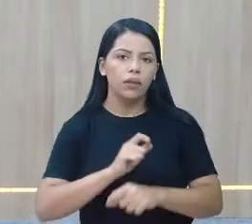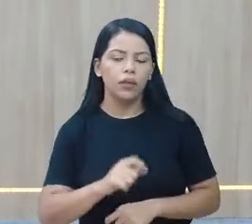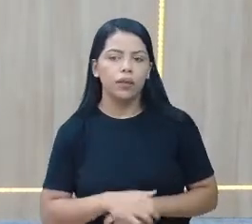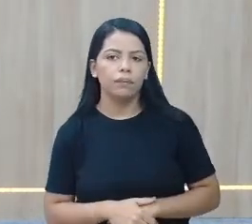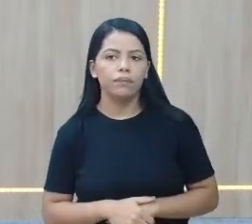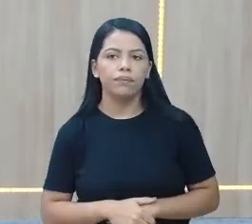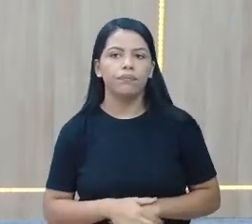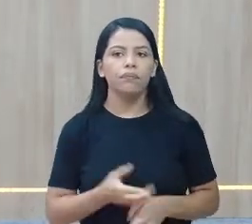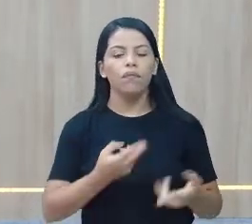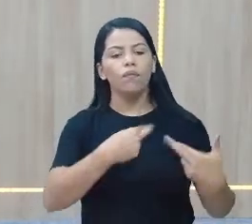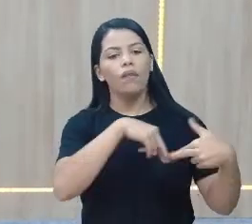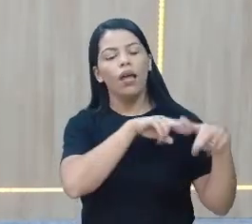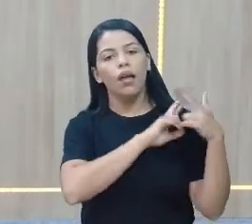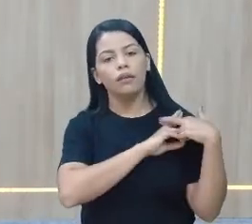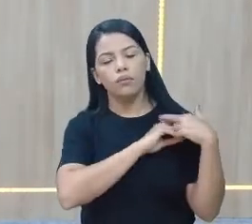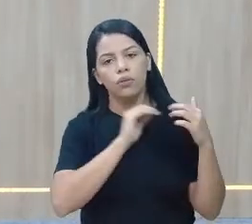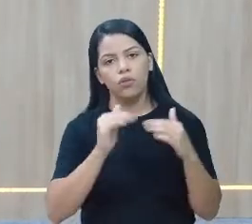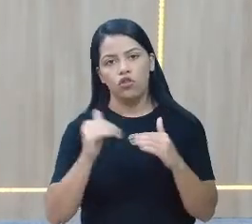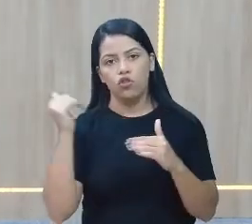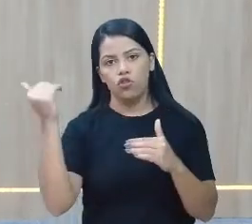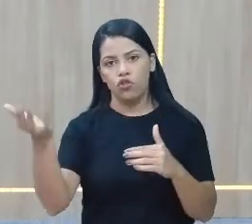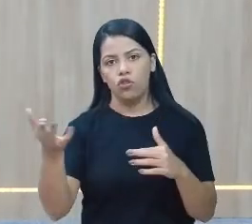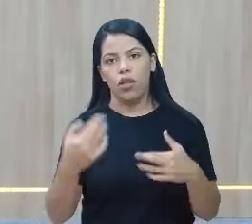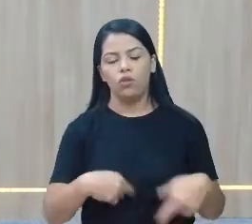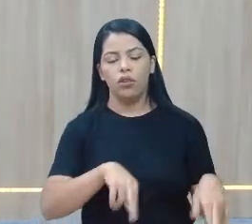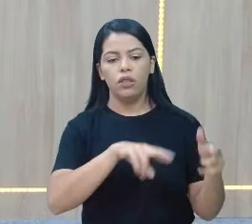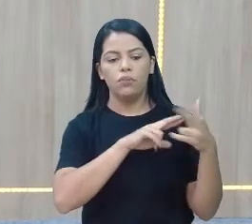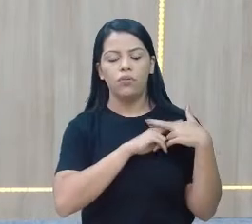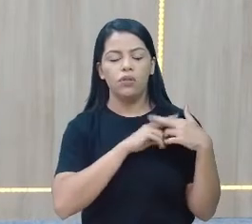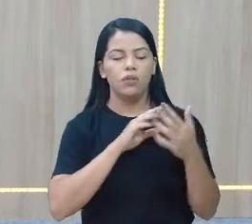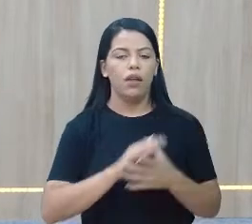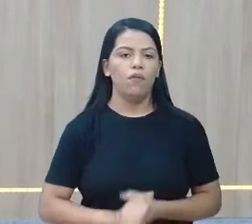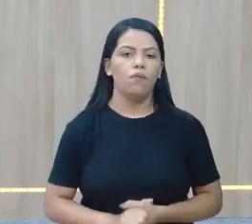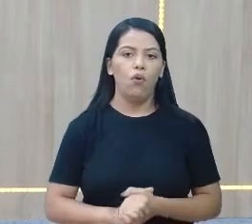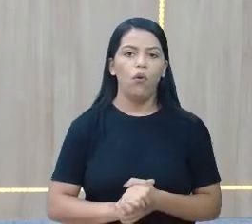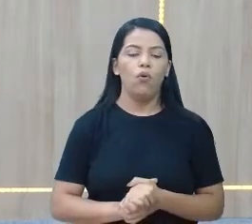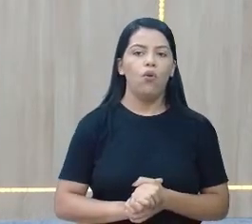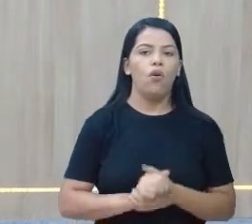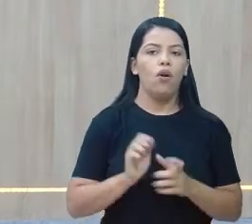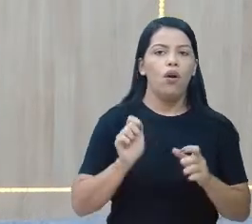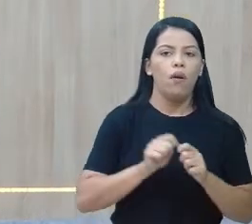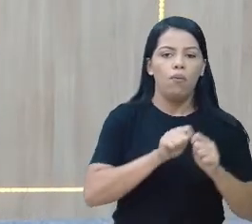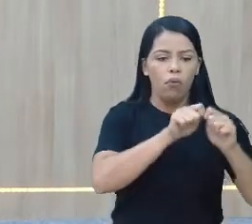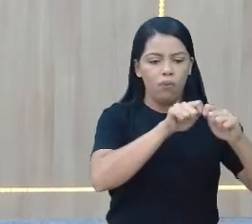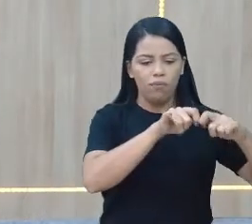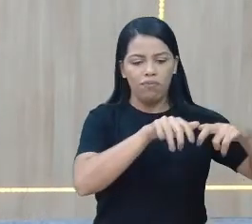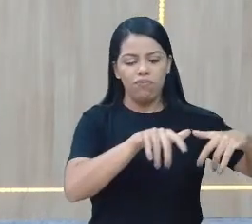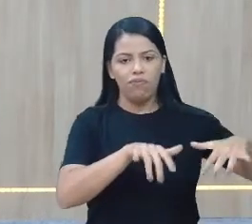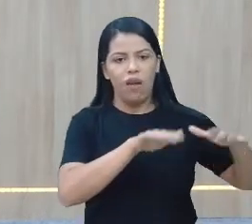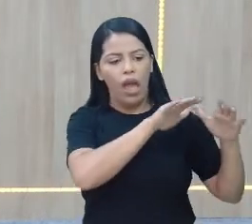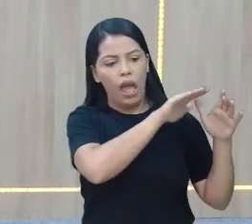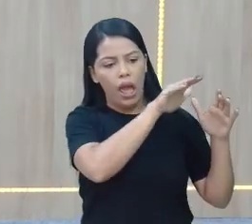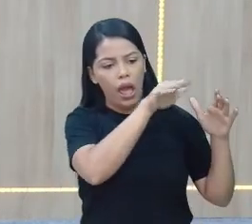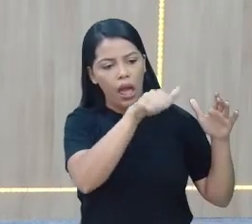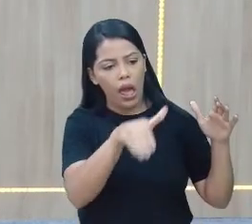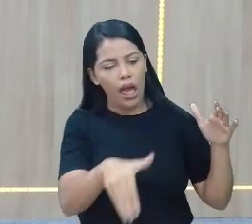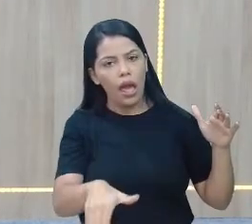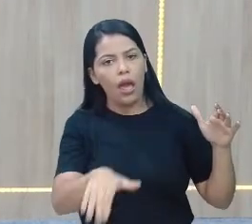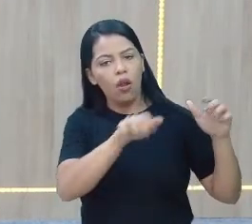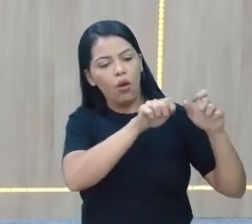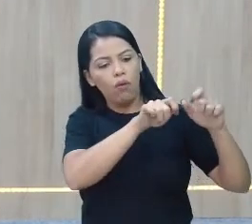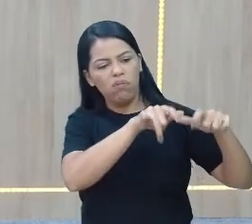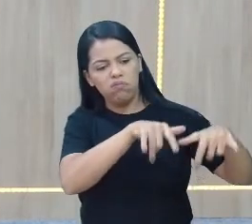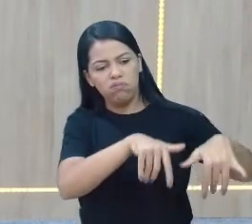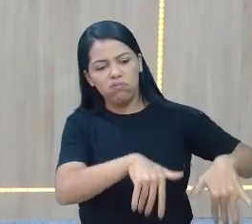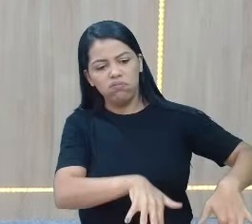São responsáveis pela erosão, desgaste e sedimentação, deposição do solo. Aí entra aí, ó, erosão, ó,